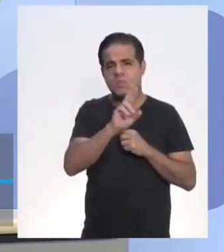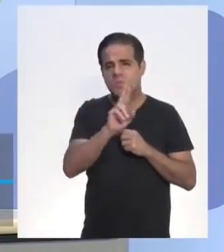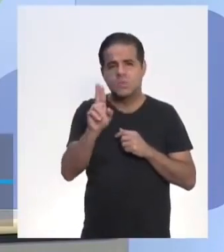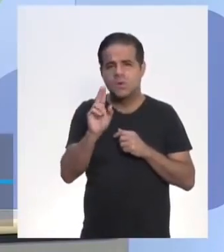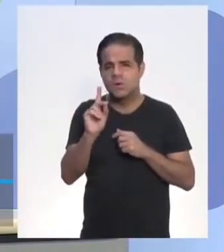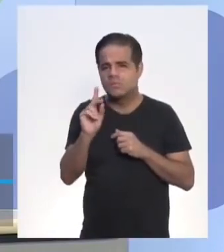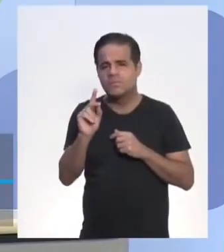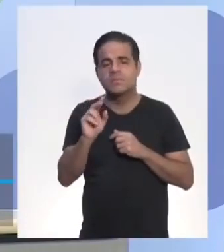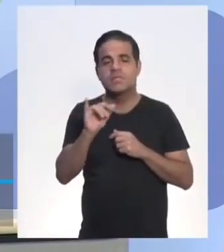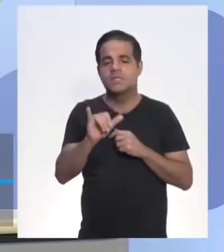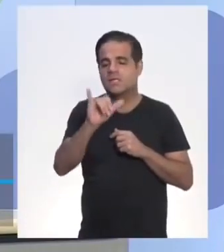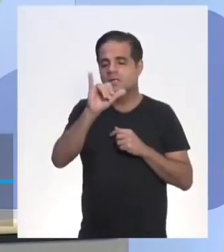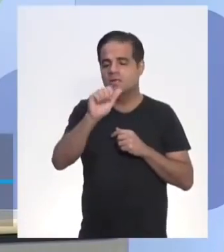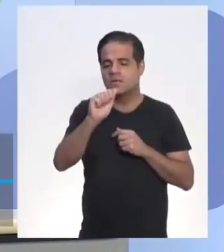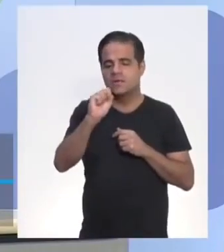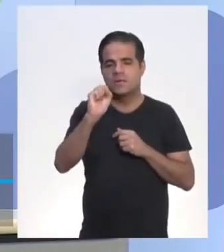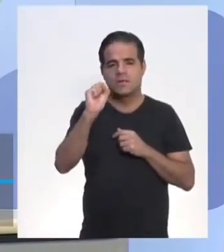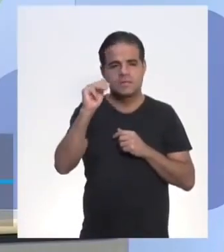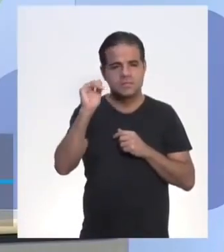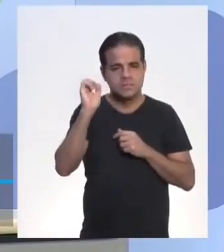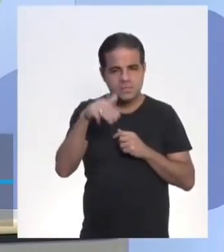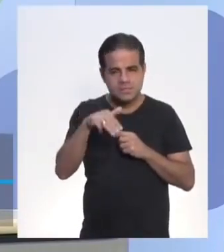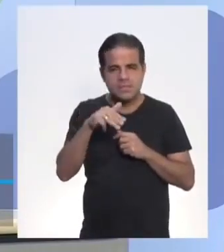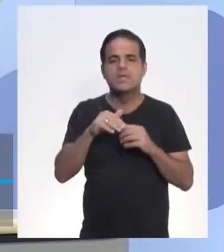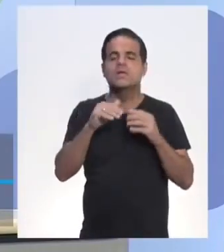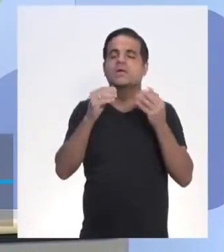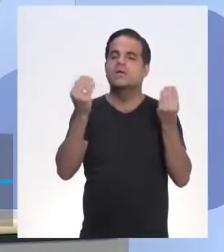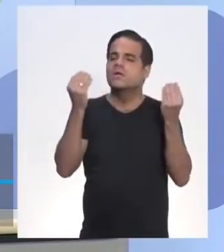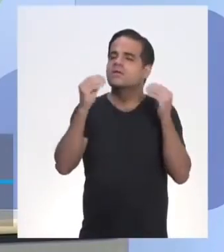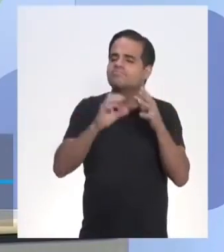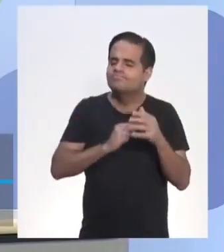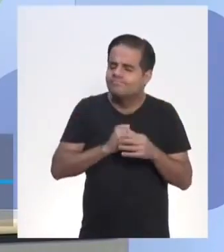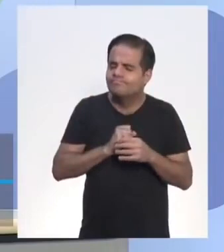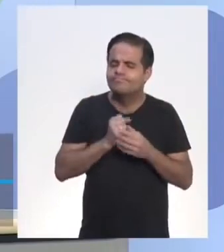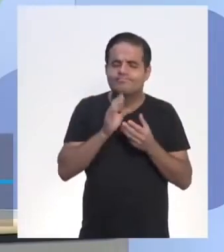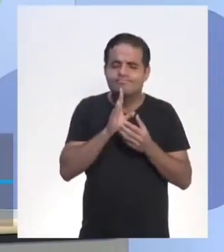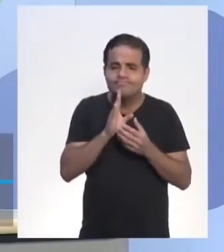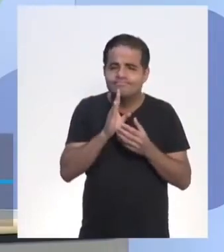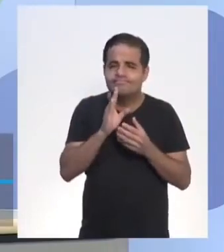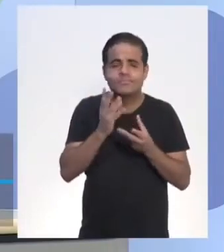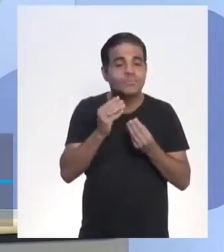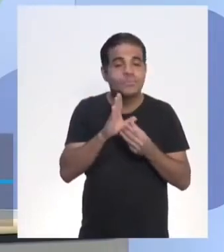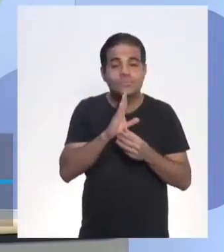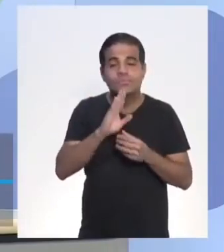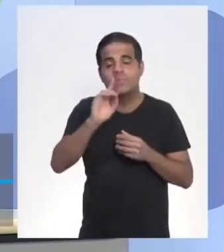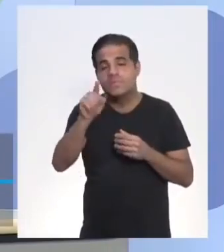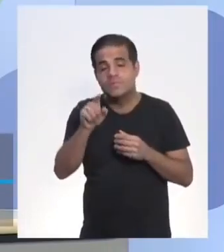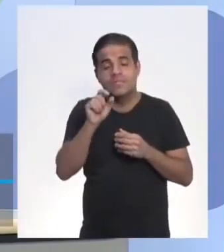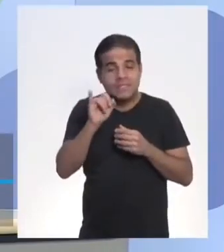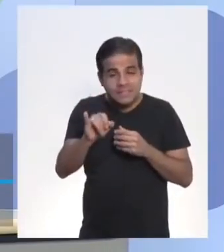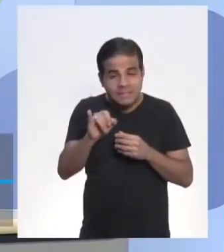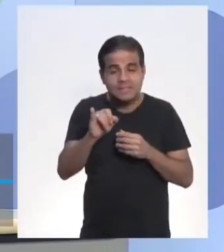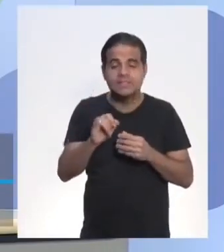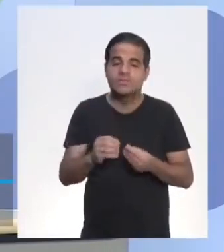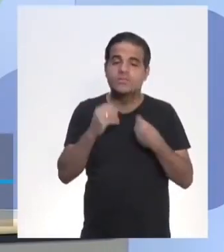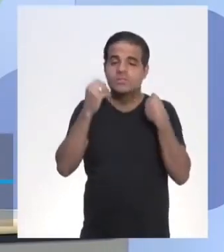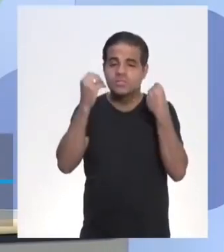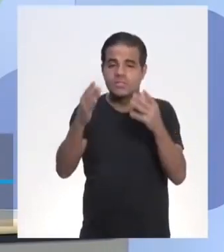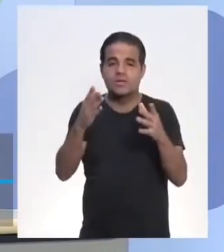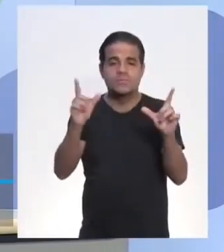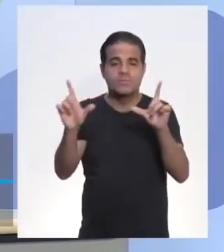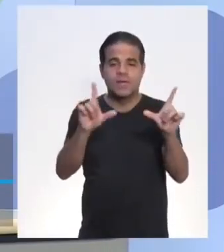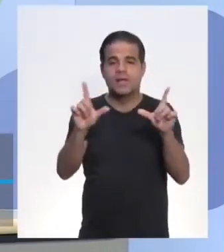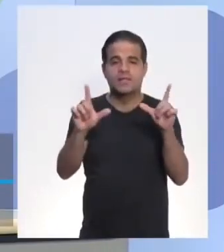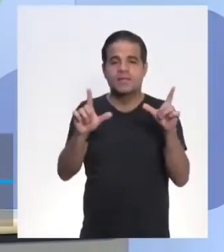dela desculpa Yasmim Muito obrigado gostaria muito de te conhecer sem nós temos uma